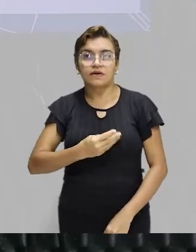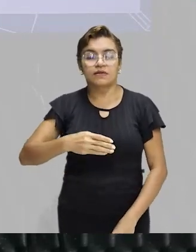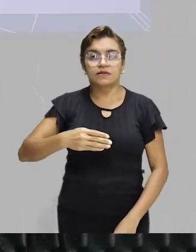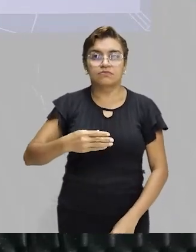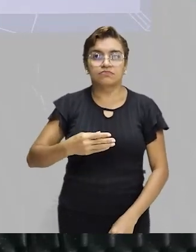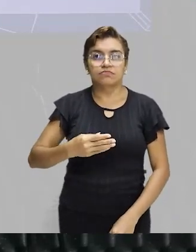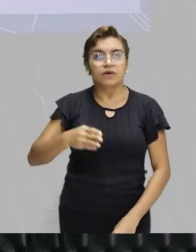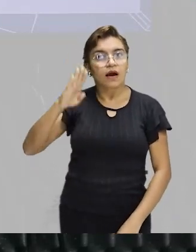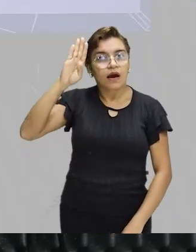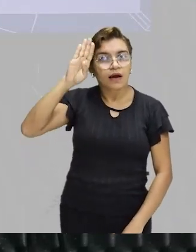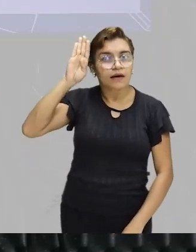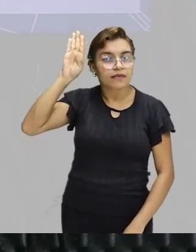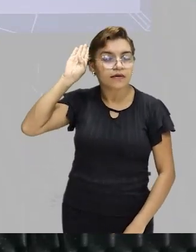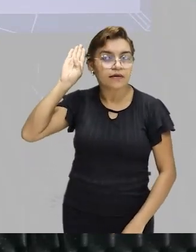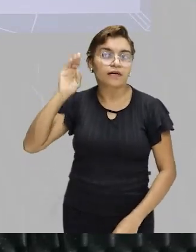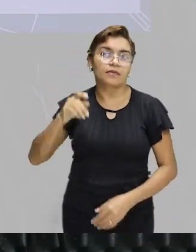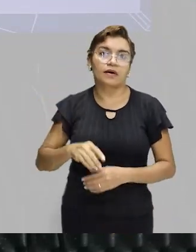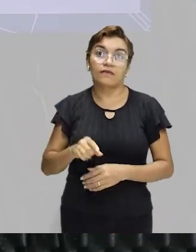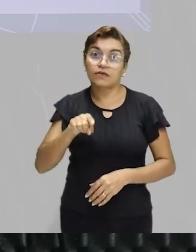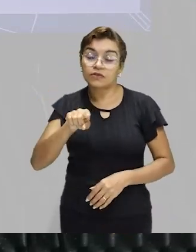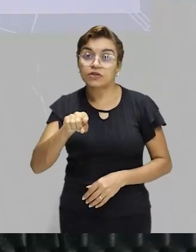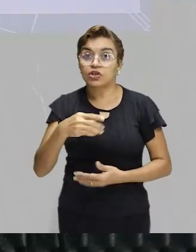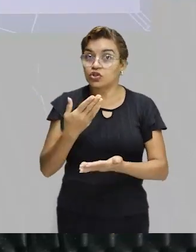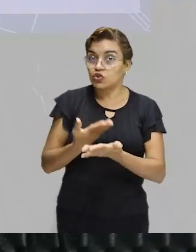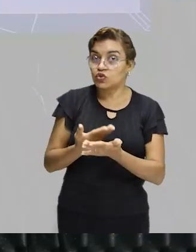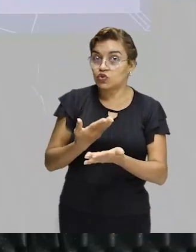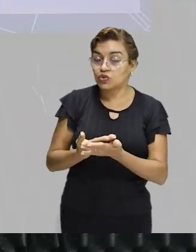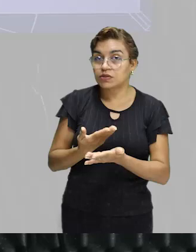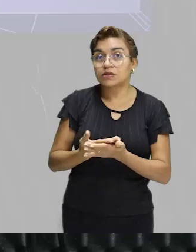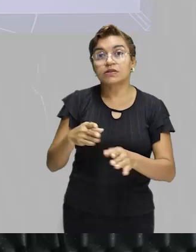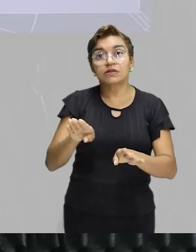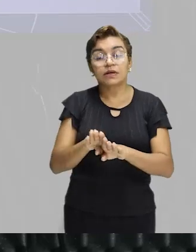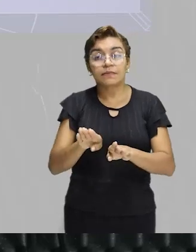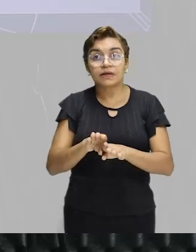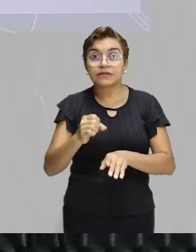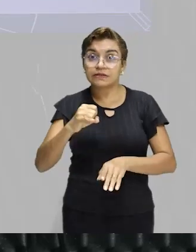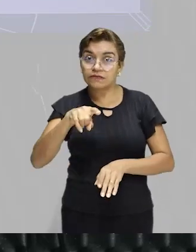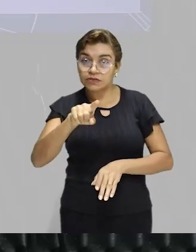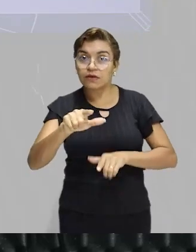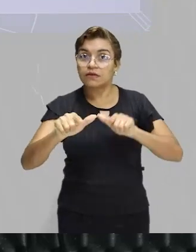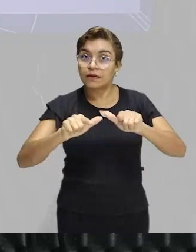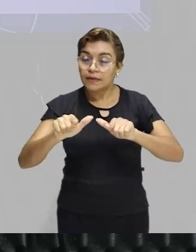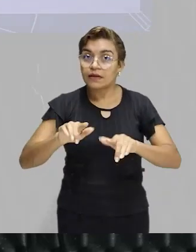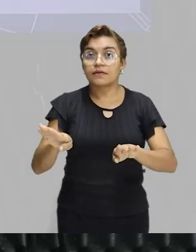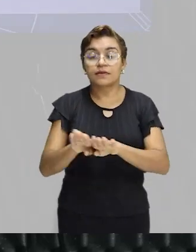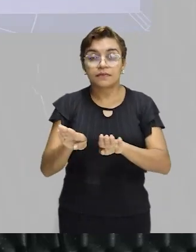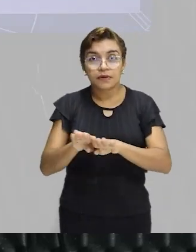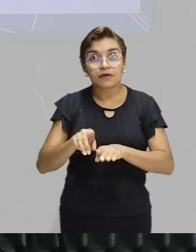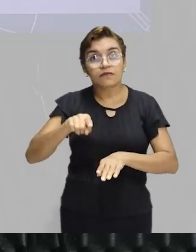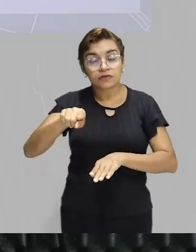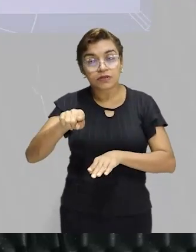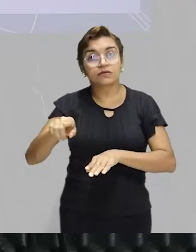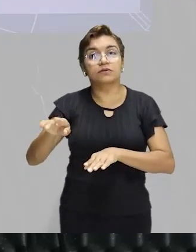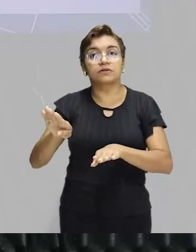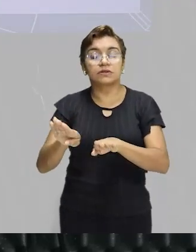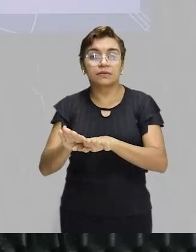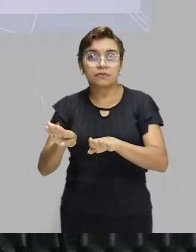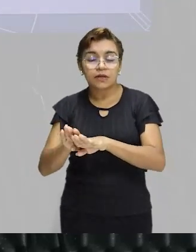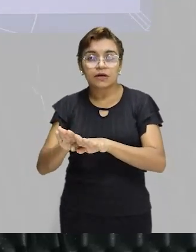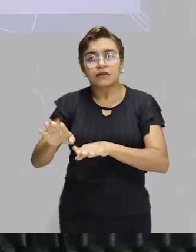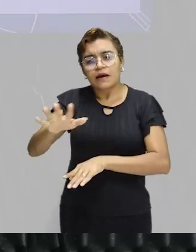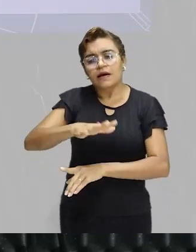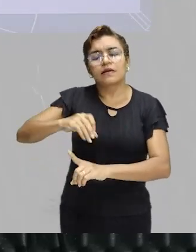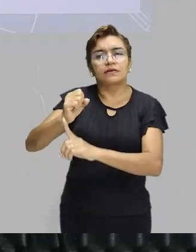sua vida profissional para aqueles que já trabalhem e para sua vida social e cultural. Então, você tem um conhecimento de várias